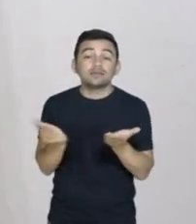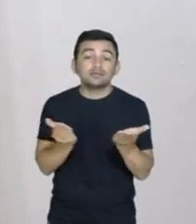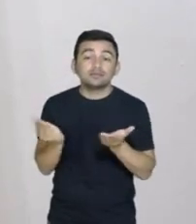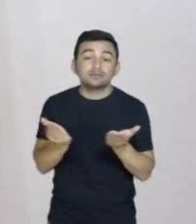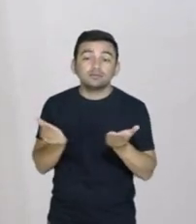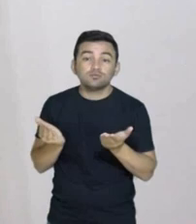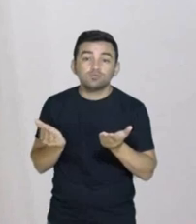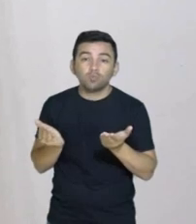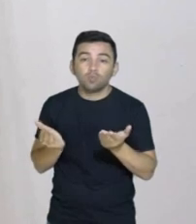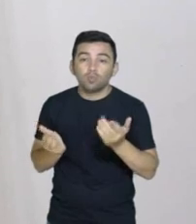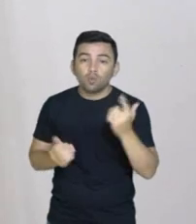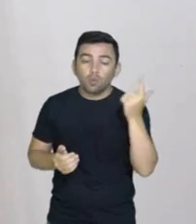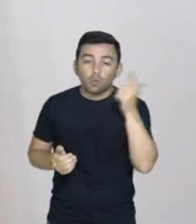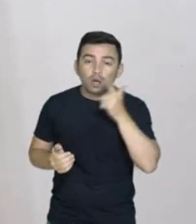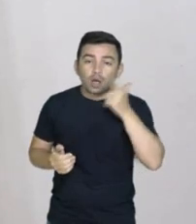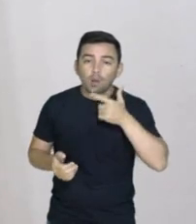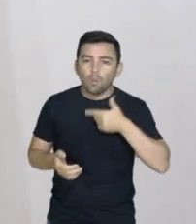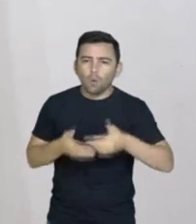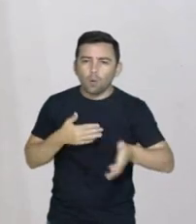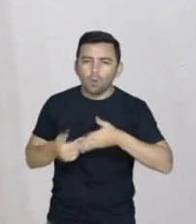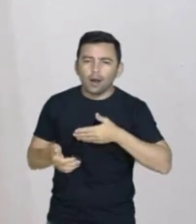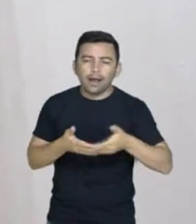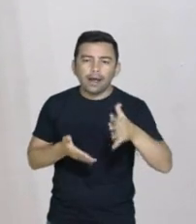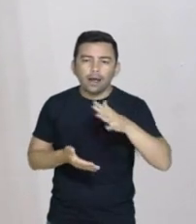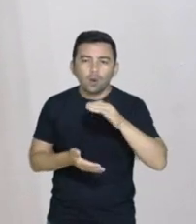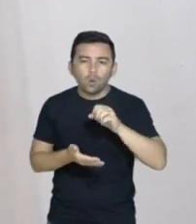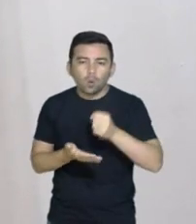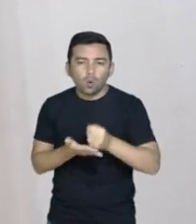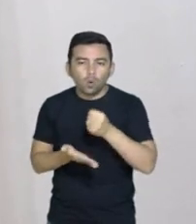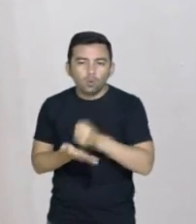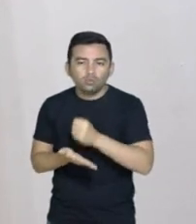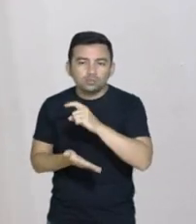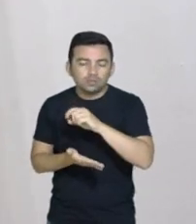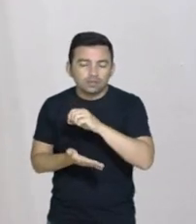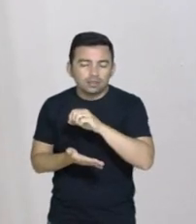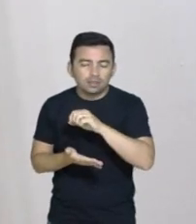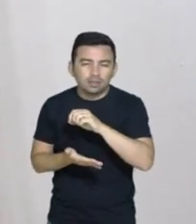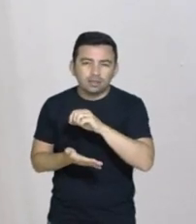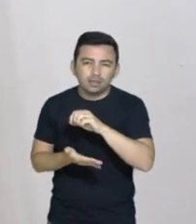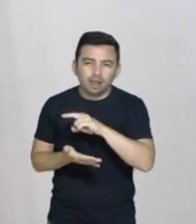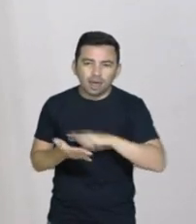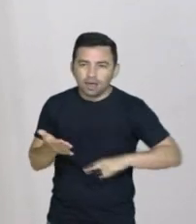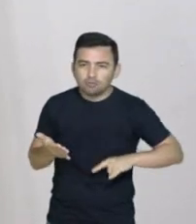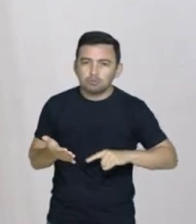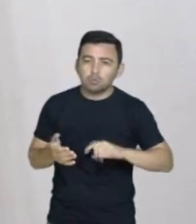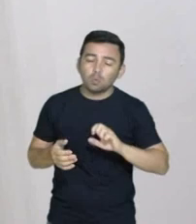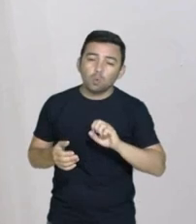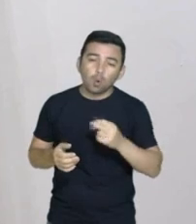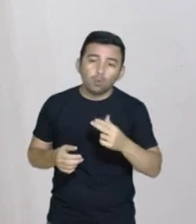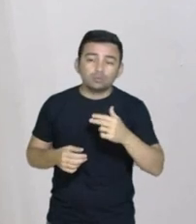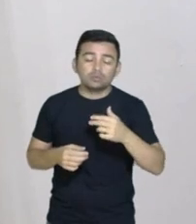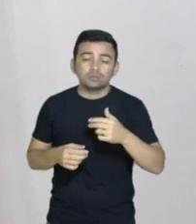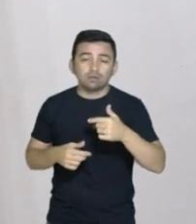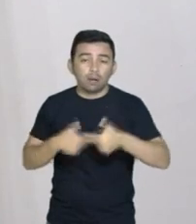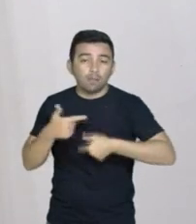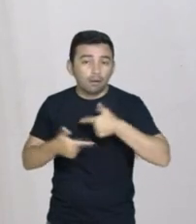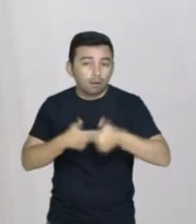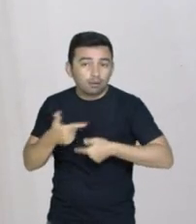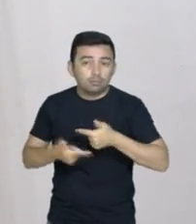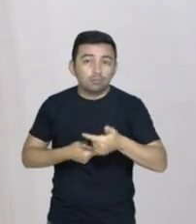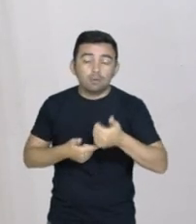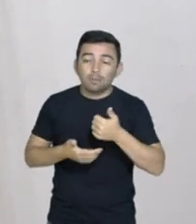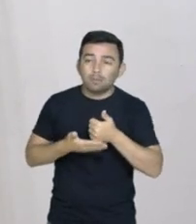Celebrar qualquer contrato para prestação de serviço ou produtos no Estado de Santa